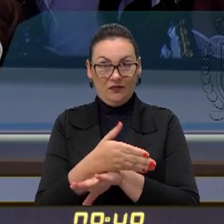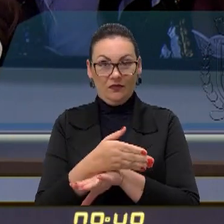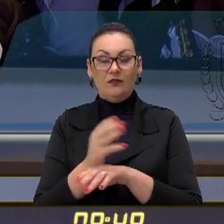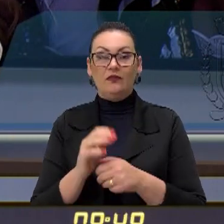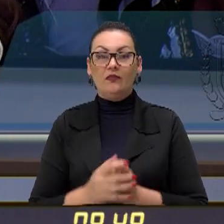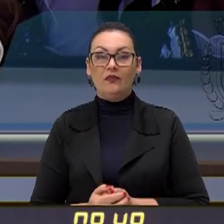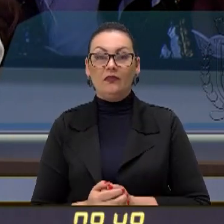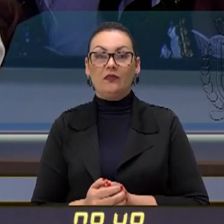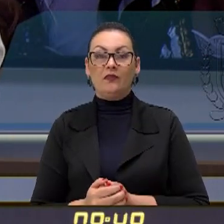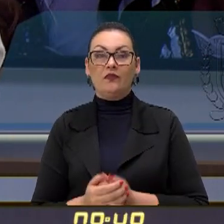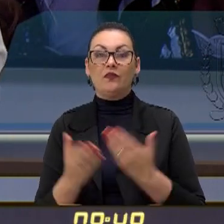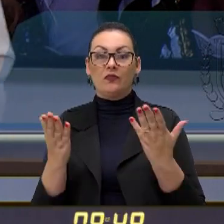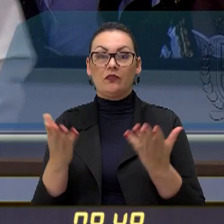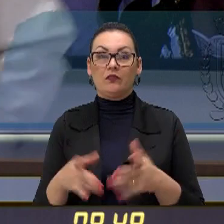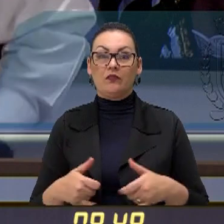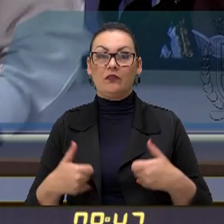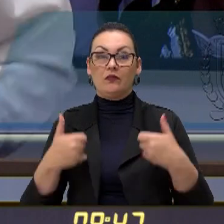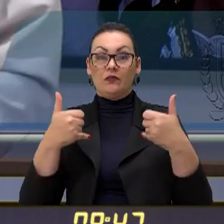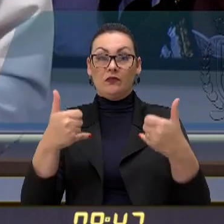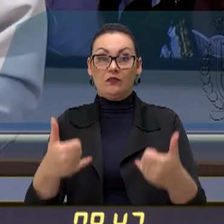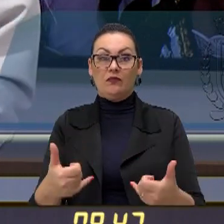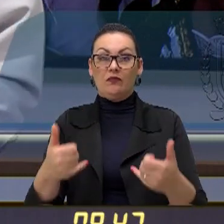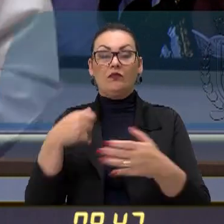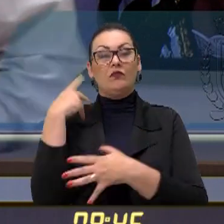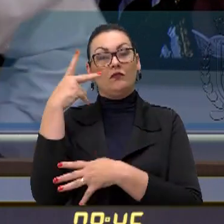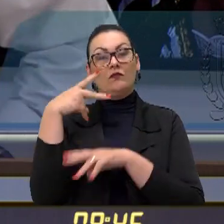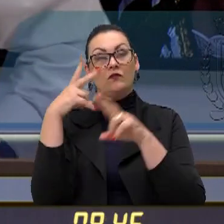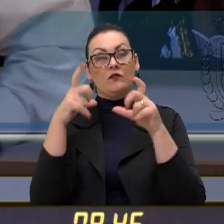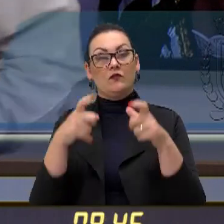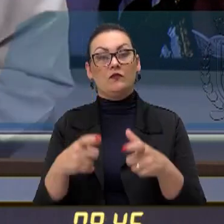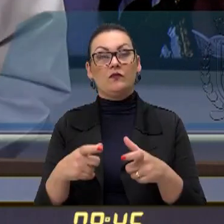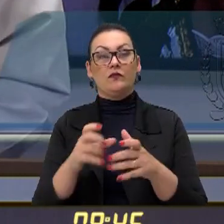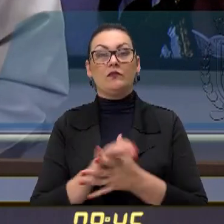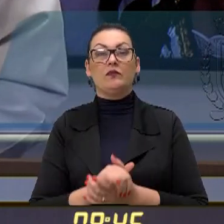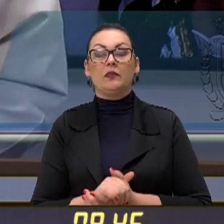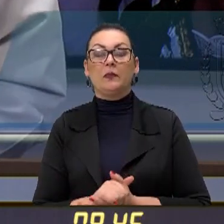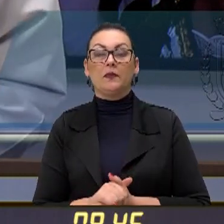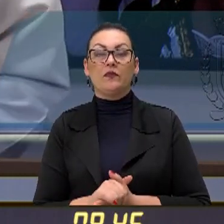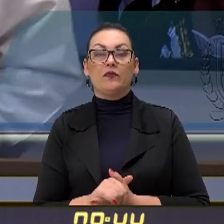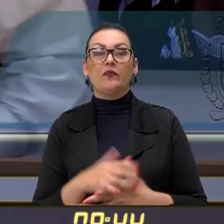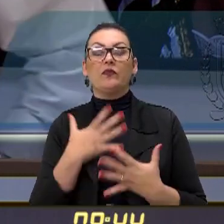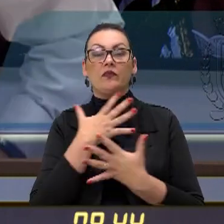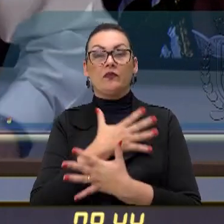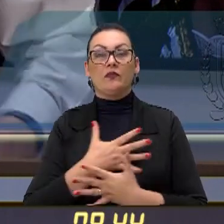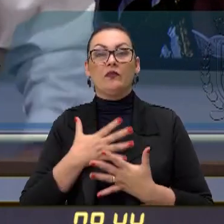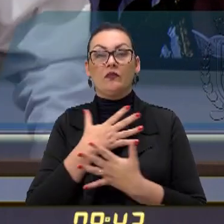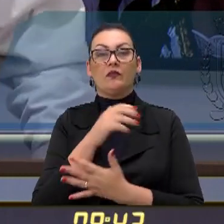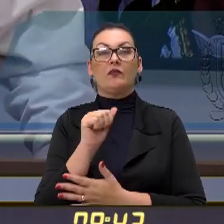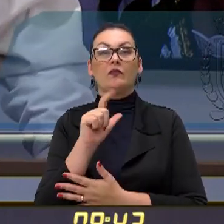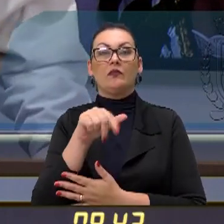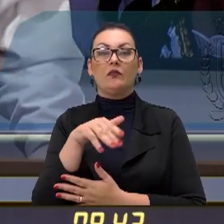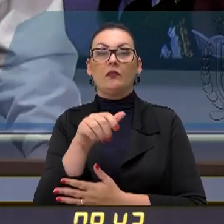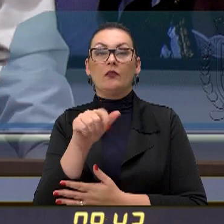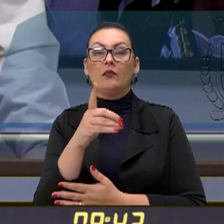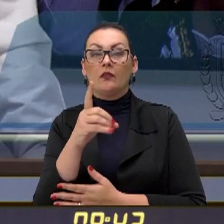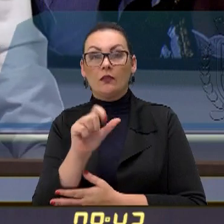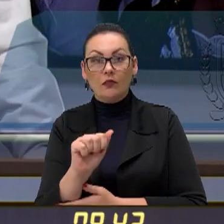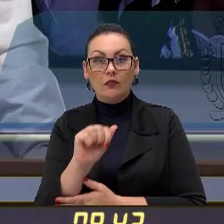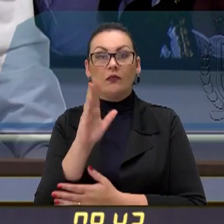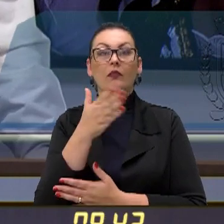se faz presente e nos honra na Câmara de Vereadores. Uma saudação ao amado